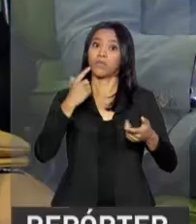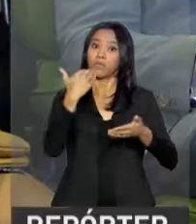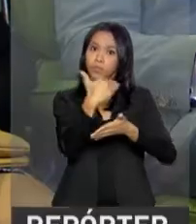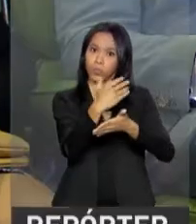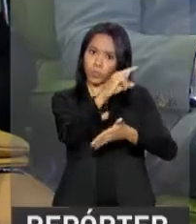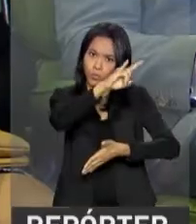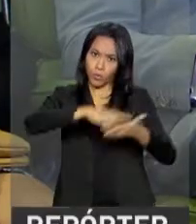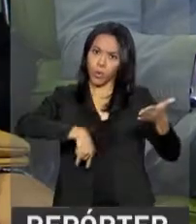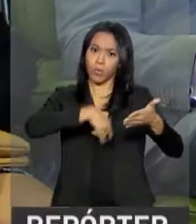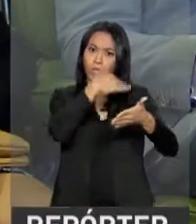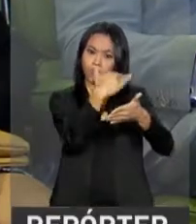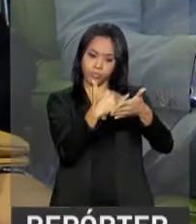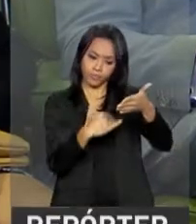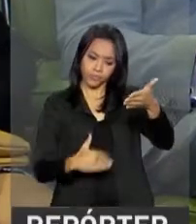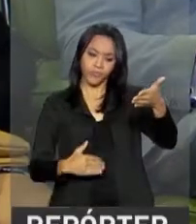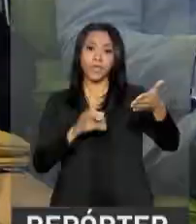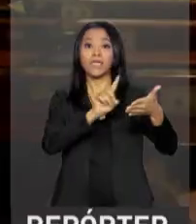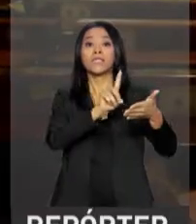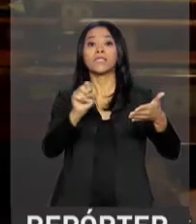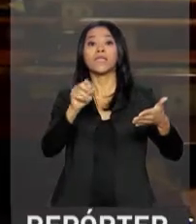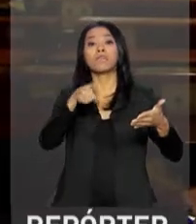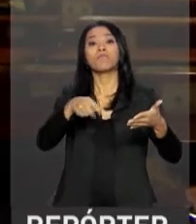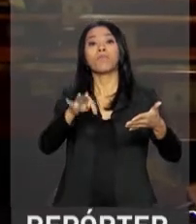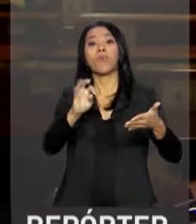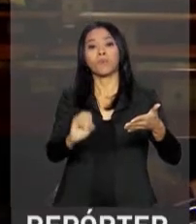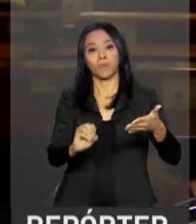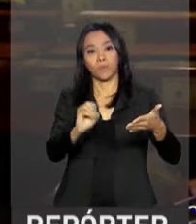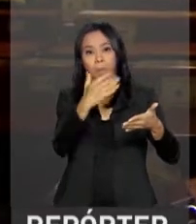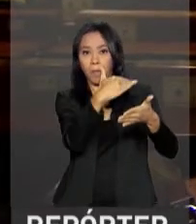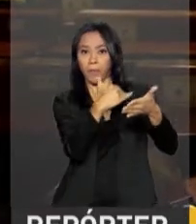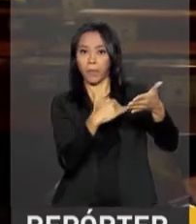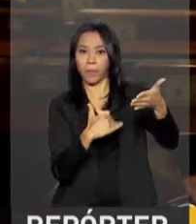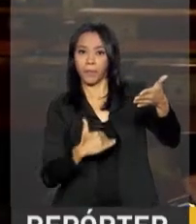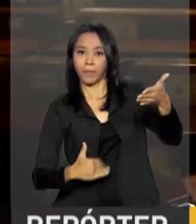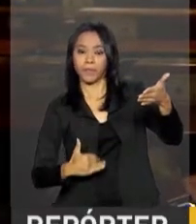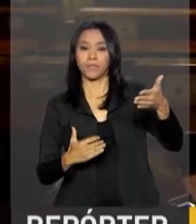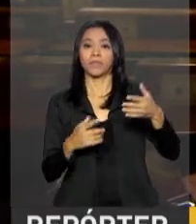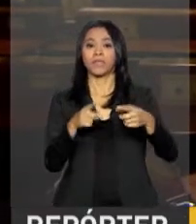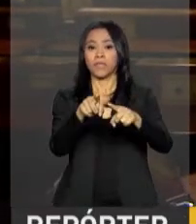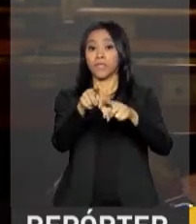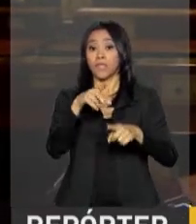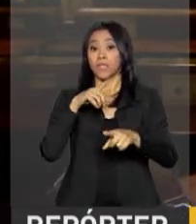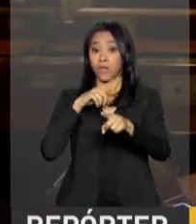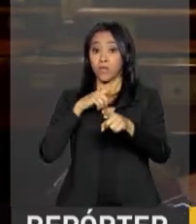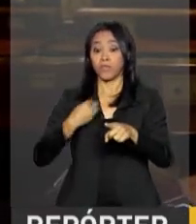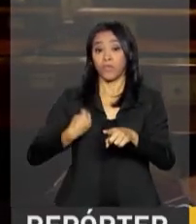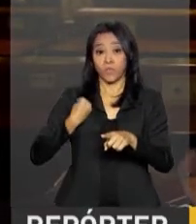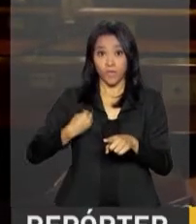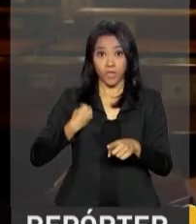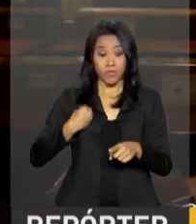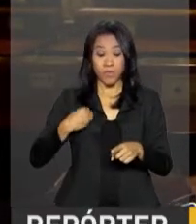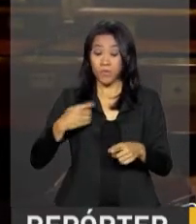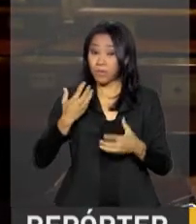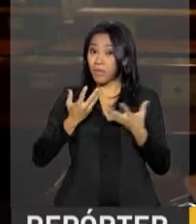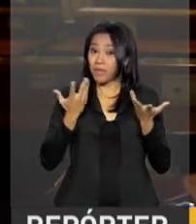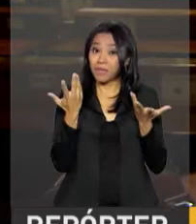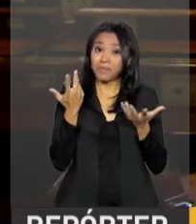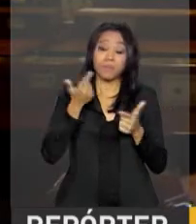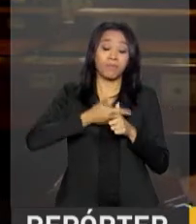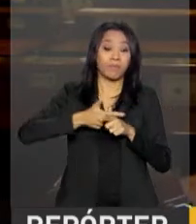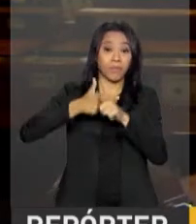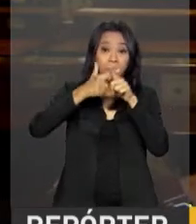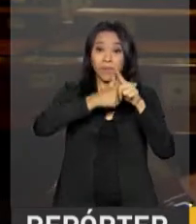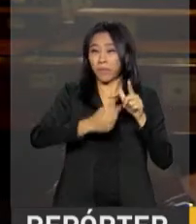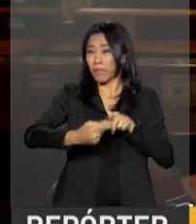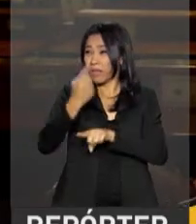chamados em pontos de brasília nós vivemos a maior crise de deslocamentos forçados de pessoas desde a